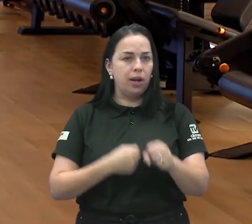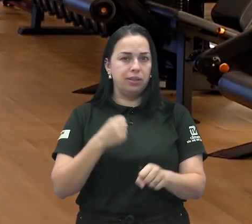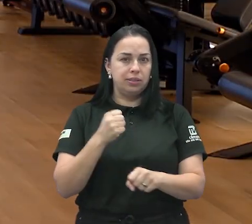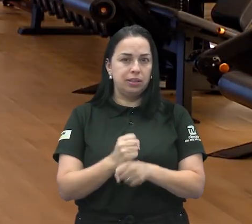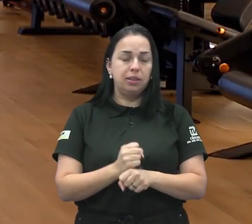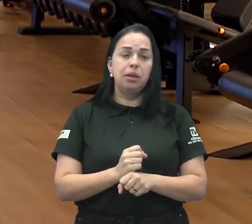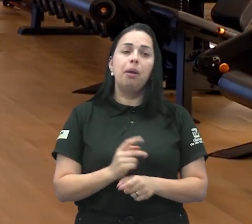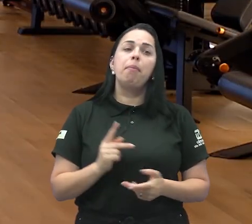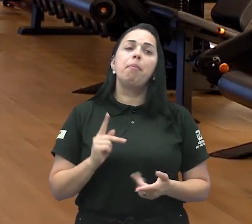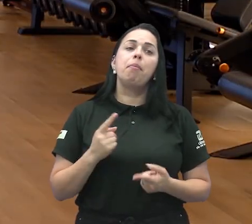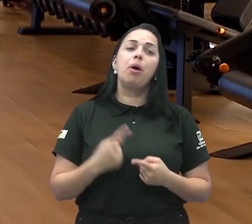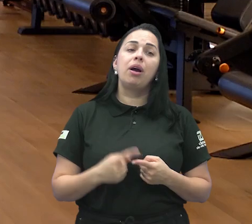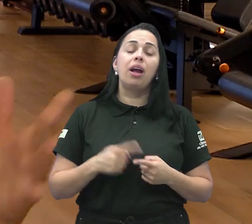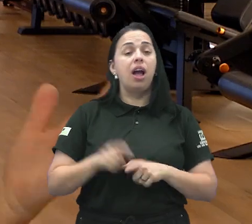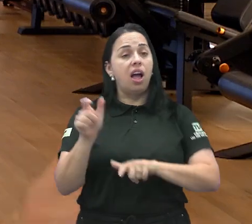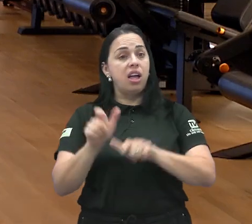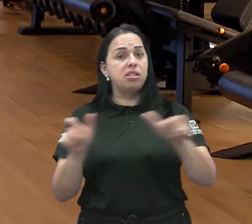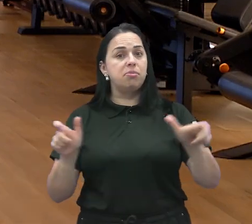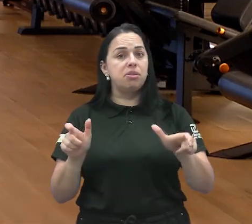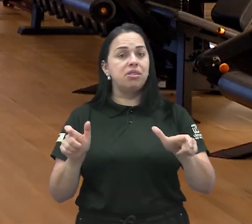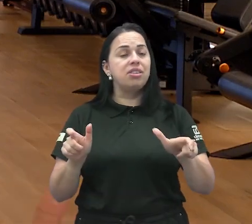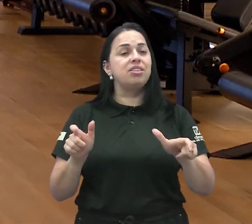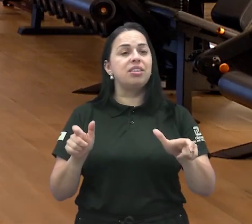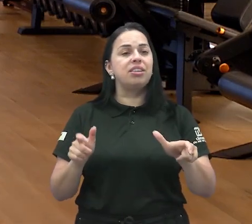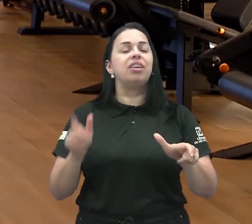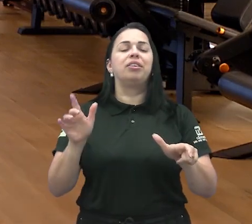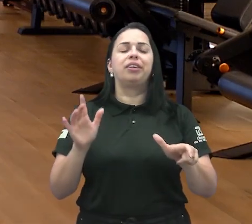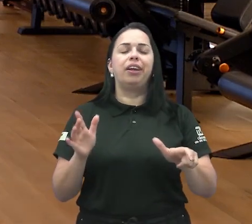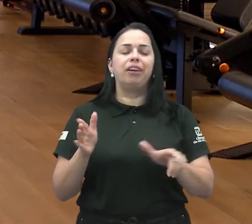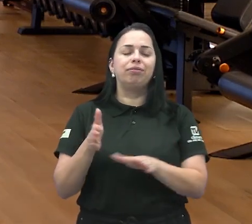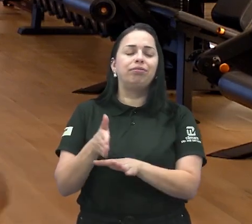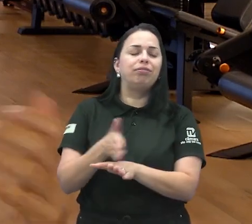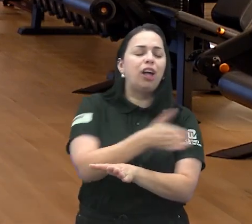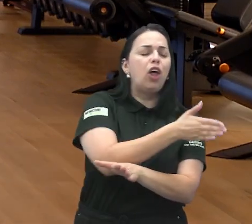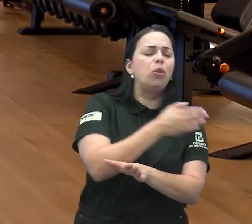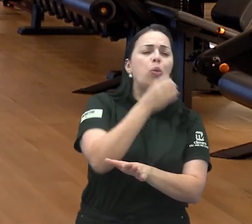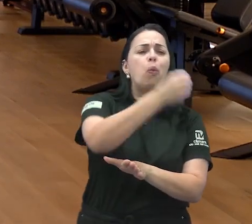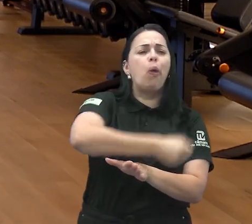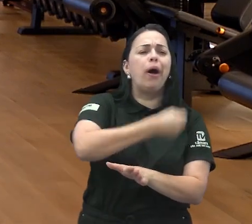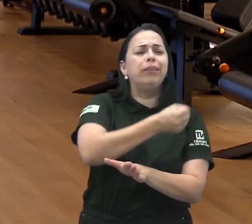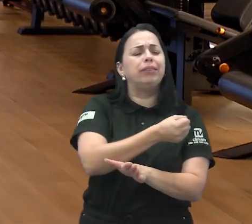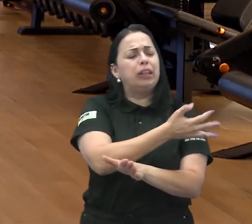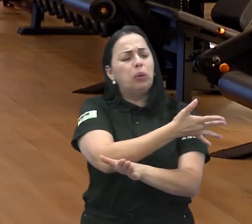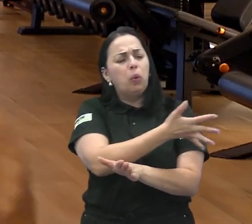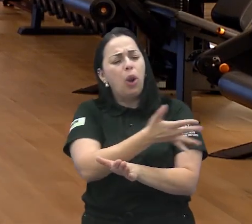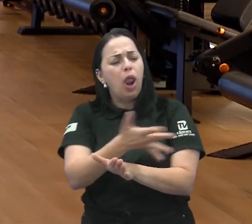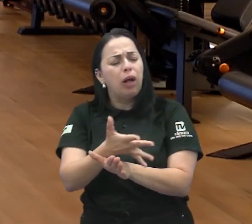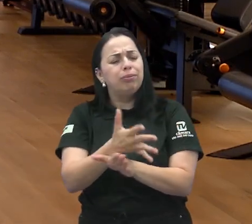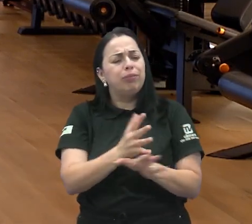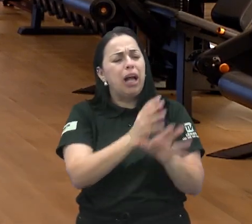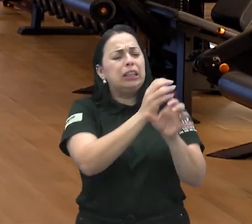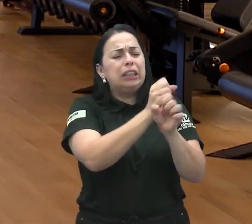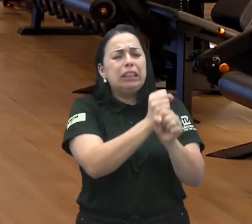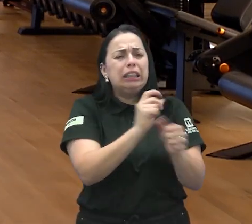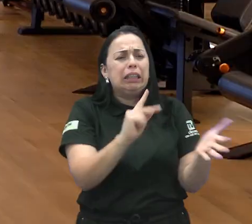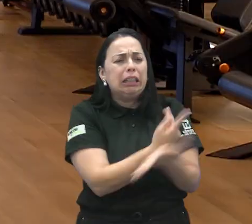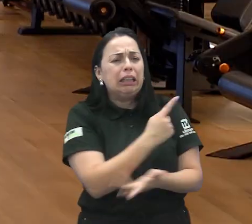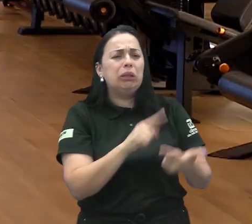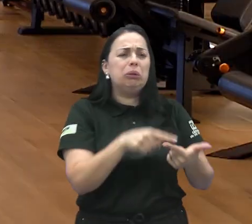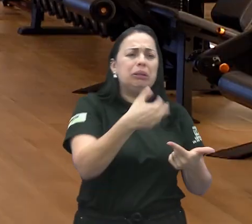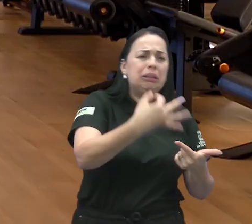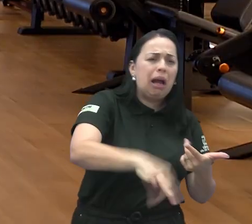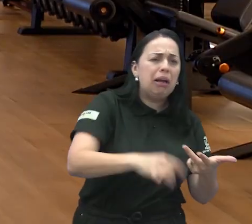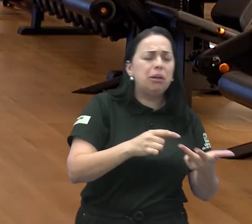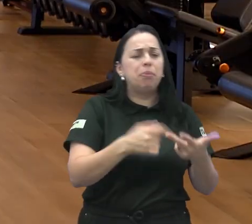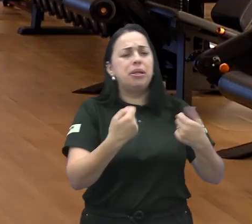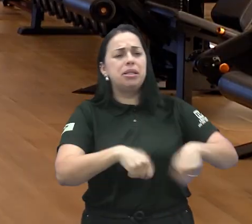academias, justamente porque as pessoas acabam o ano fazendo aquele balanço do que deu certo, do que deu errado, do que elas precisam focar mais dentro das